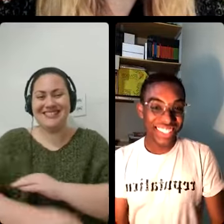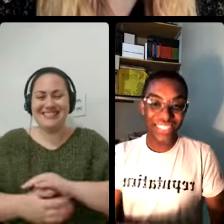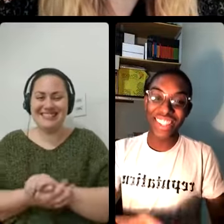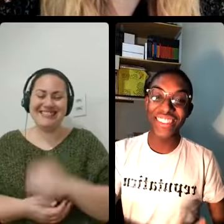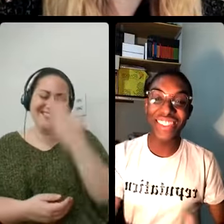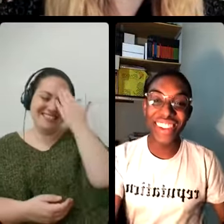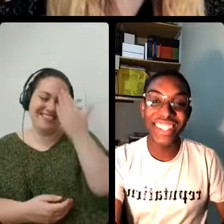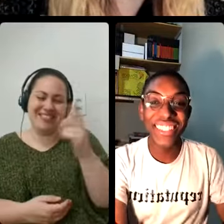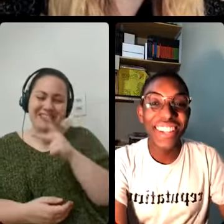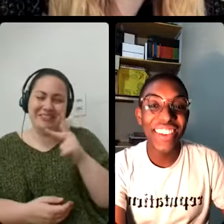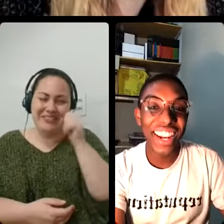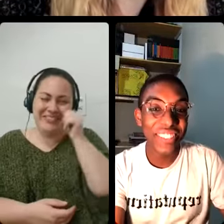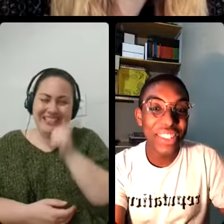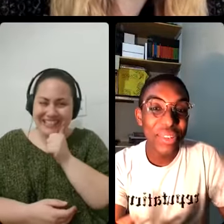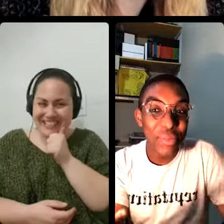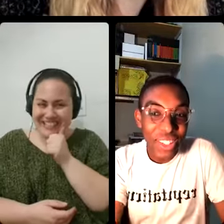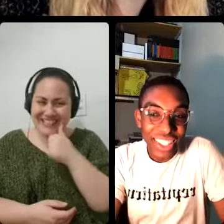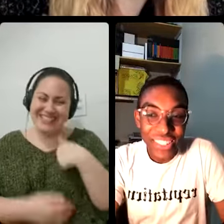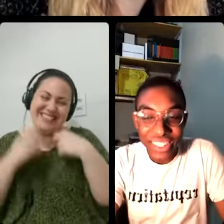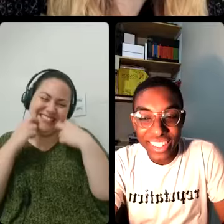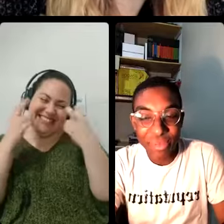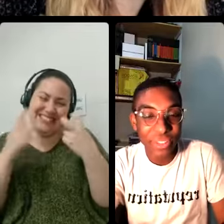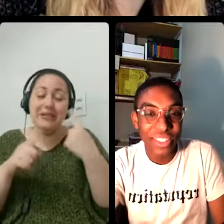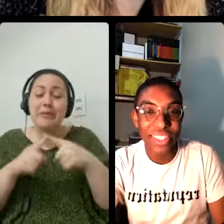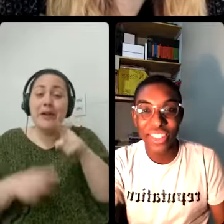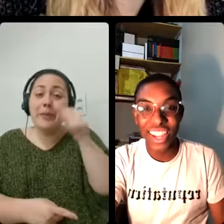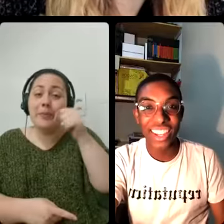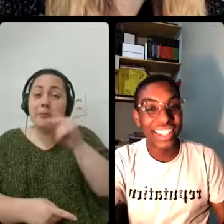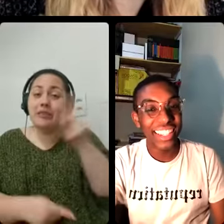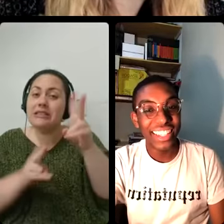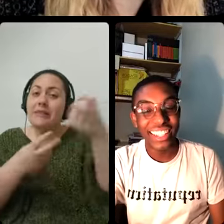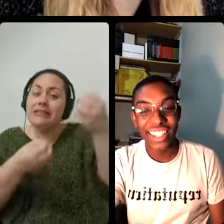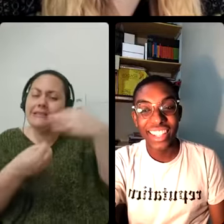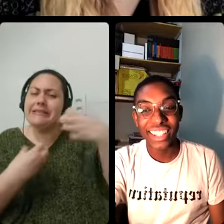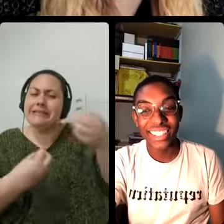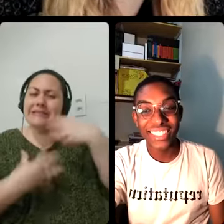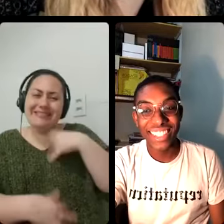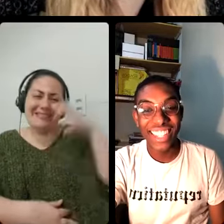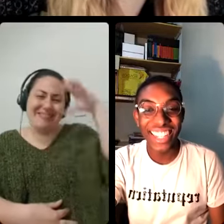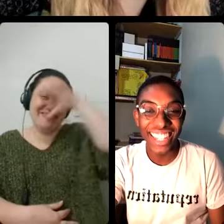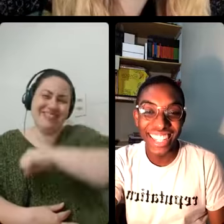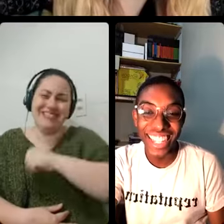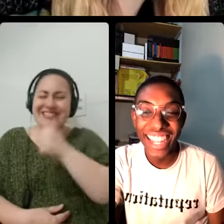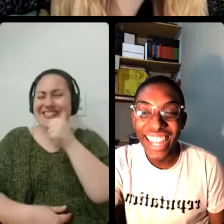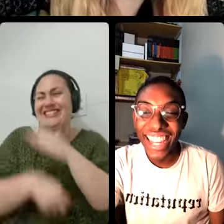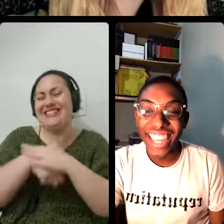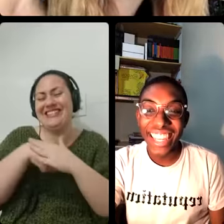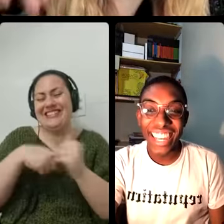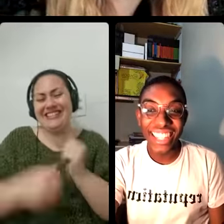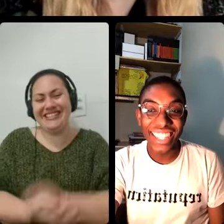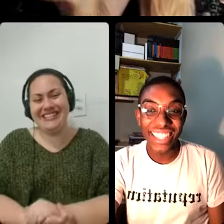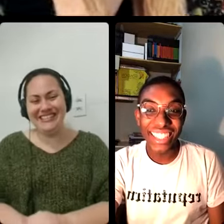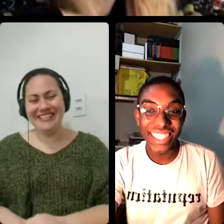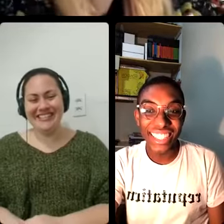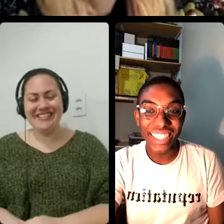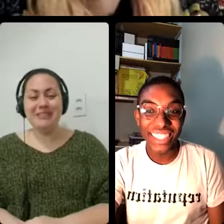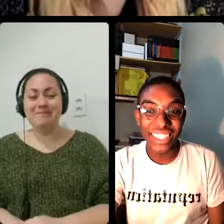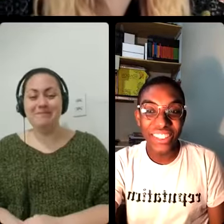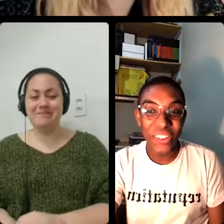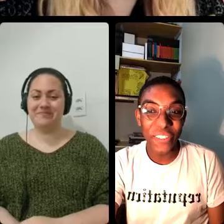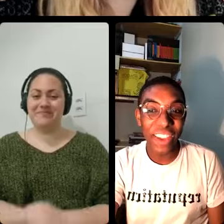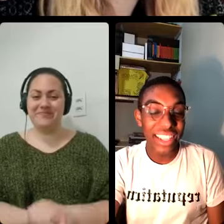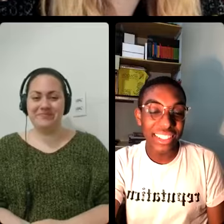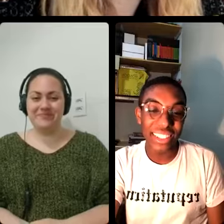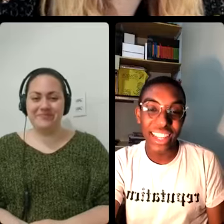prof. A gente fica até envergonhado. Porque ela me ensinou muita coisa, a professora Angeléia. Querida. E aí a